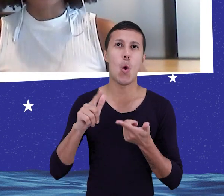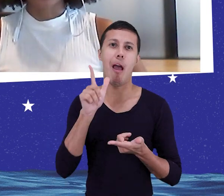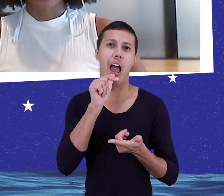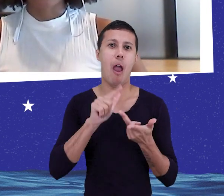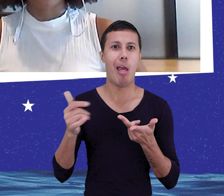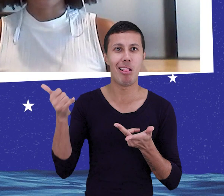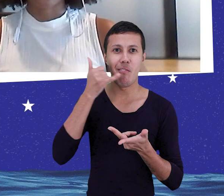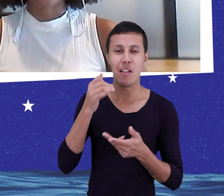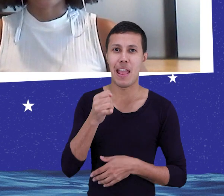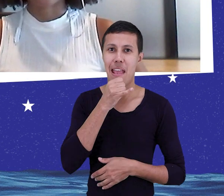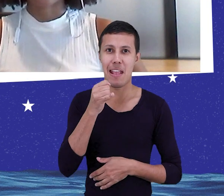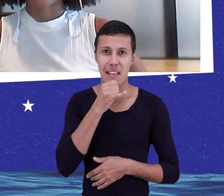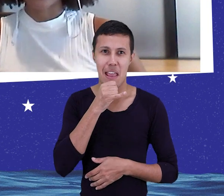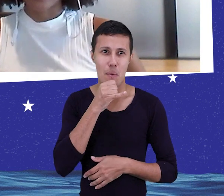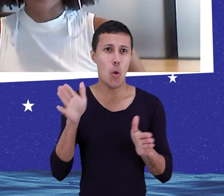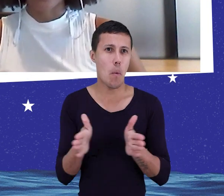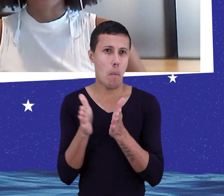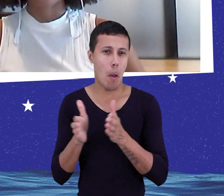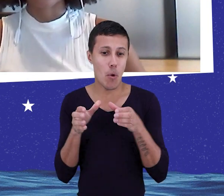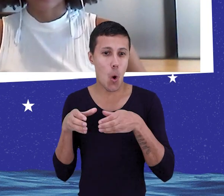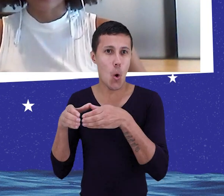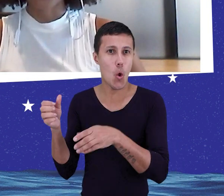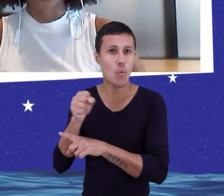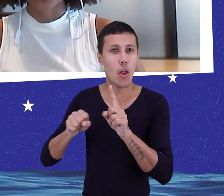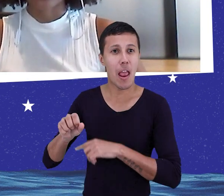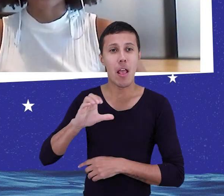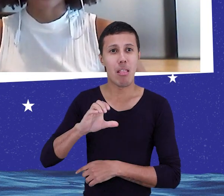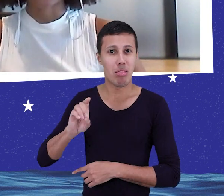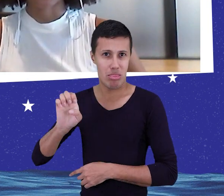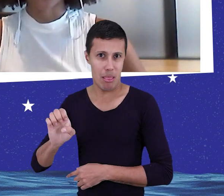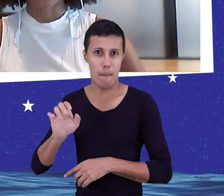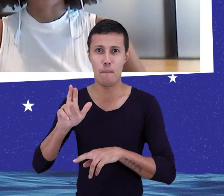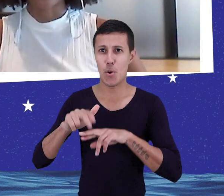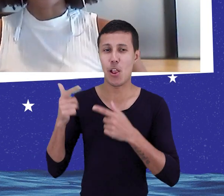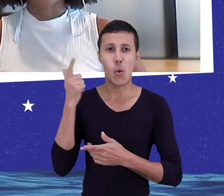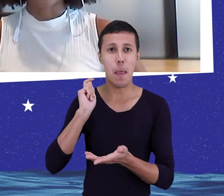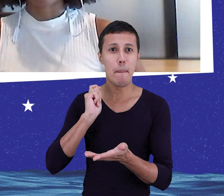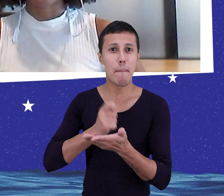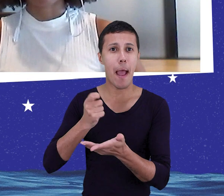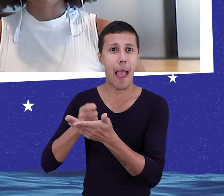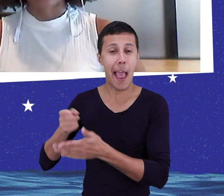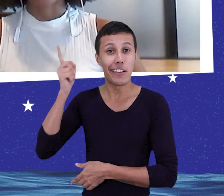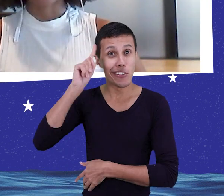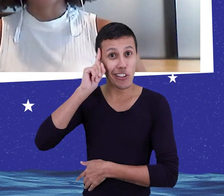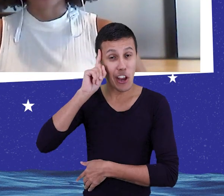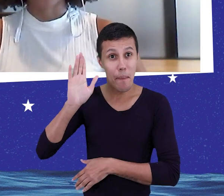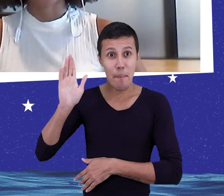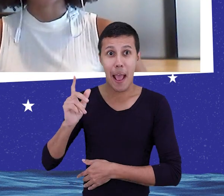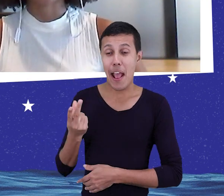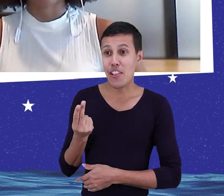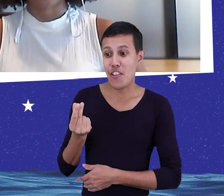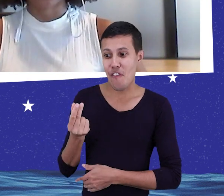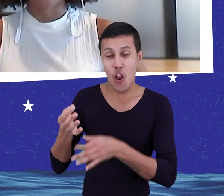as pessoas que são ali da classe C, D e E, a organizarem as suas contas, a terem as suas contas em dia, mas pagando esses